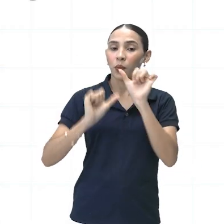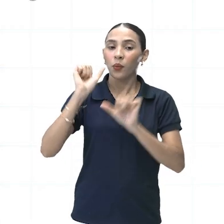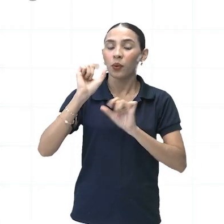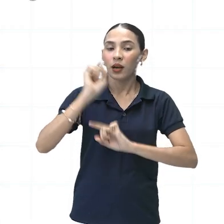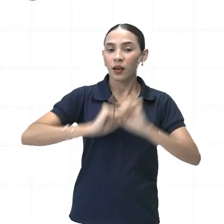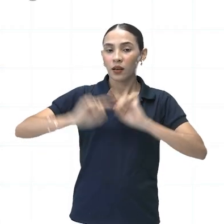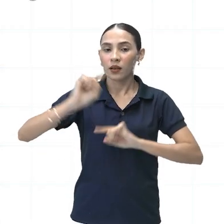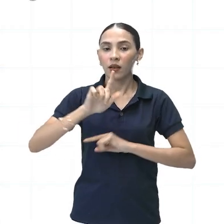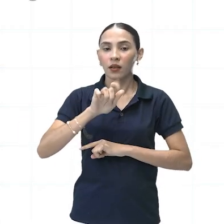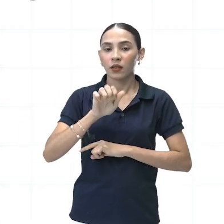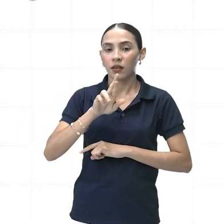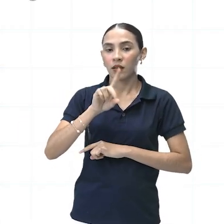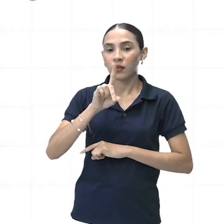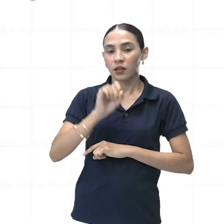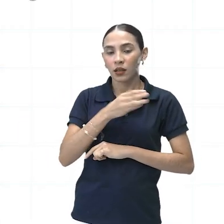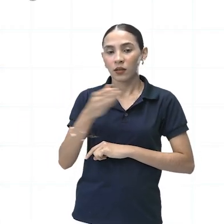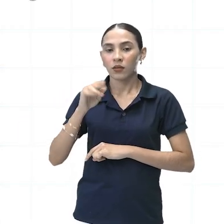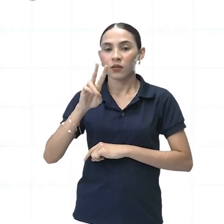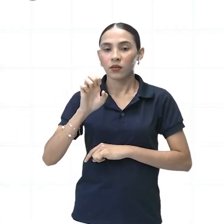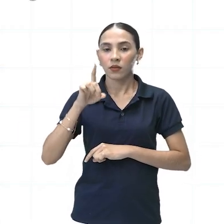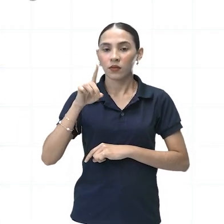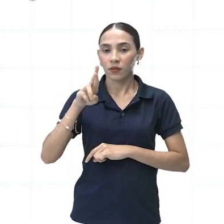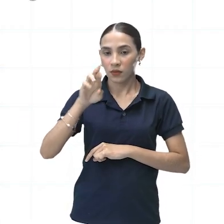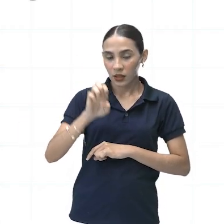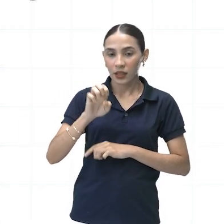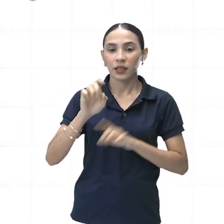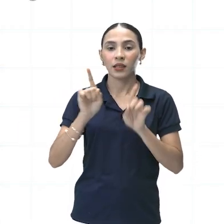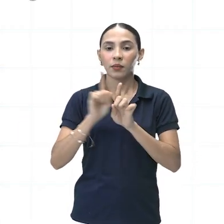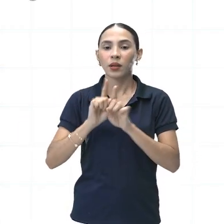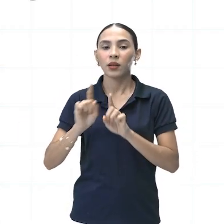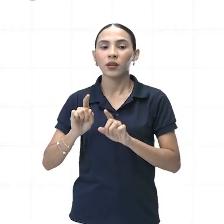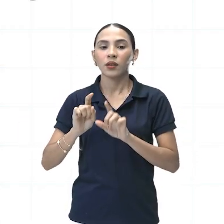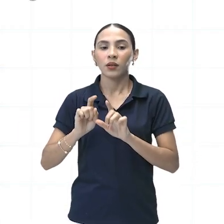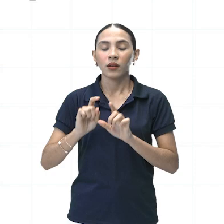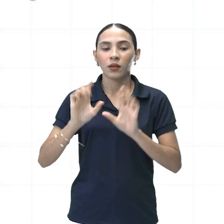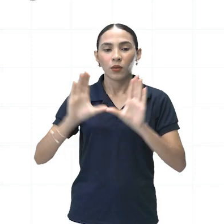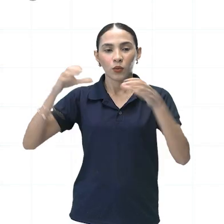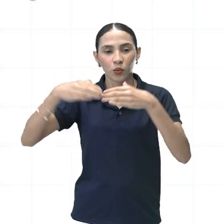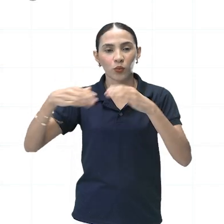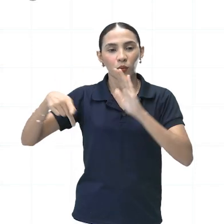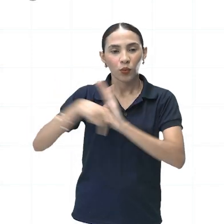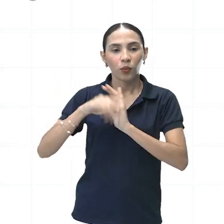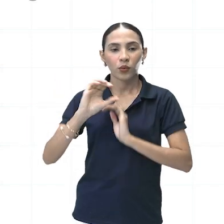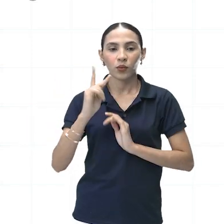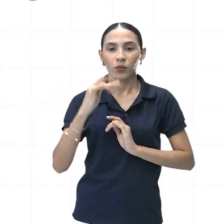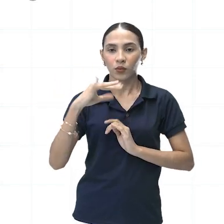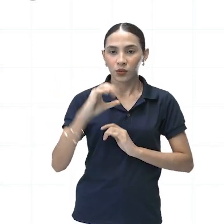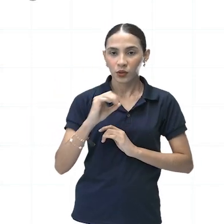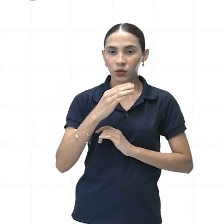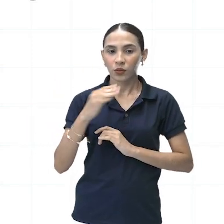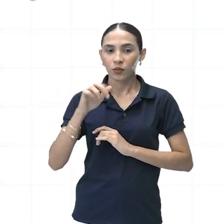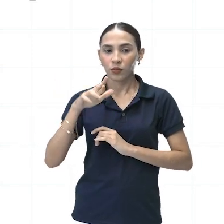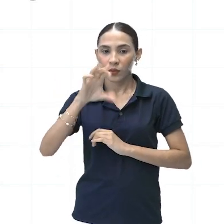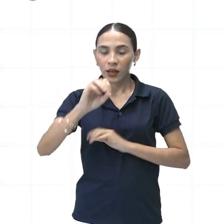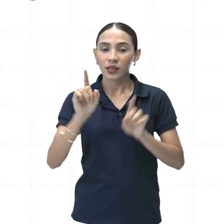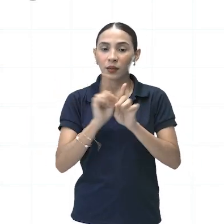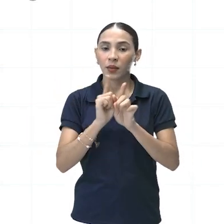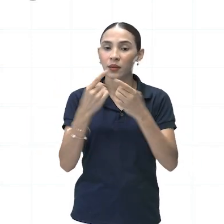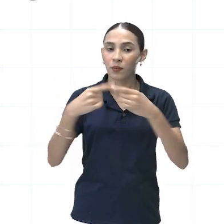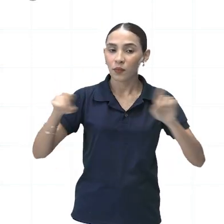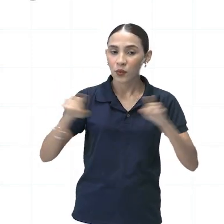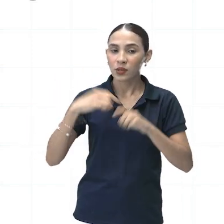disparada de Geraldo Vandré e a banda de Chico Buarque, também são consideradas